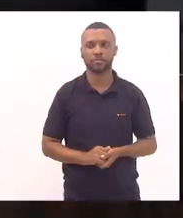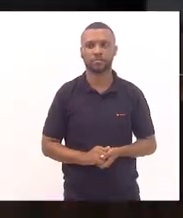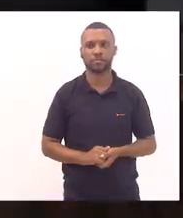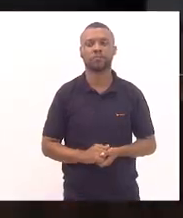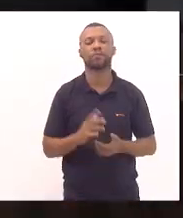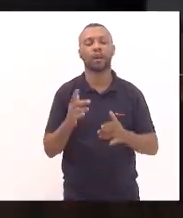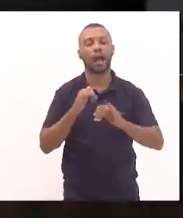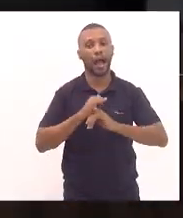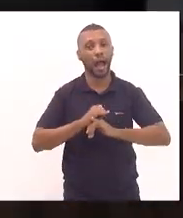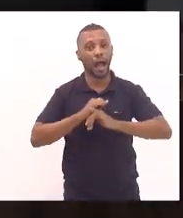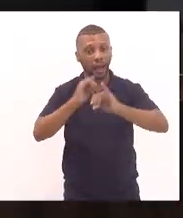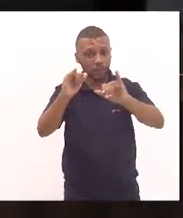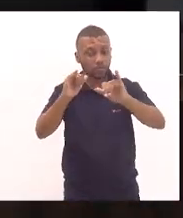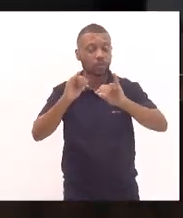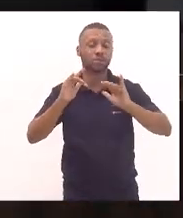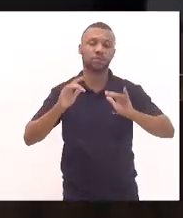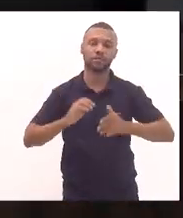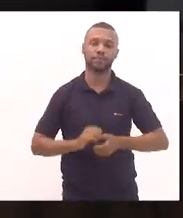Anuncio.